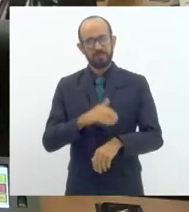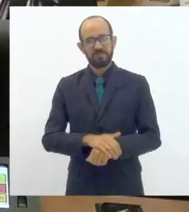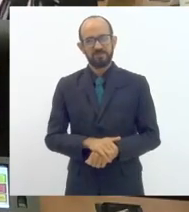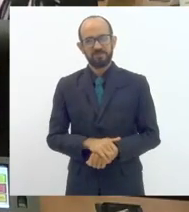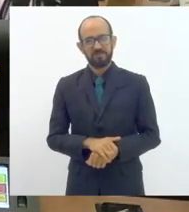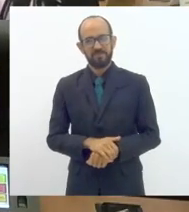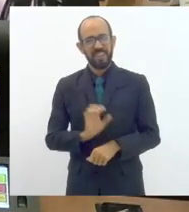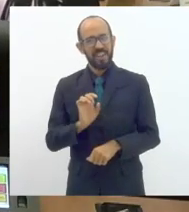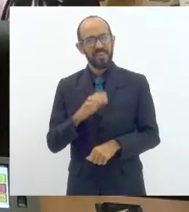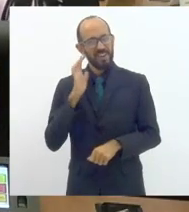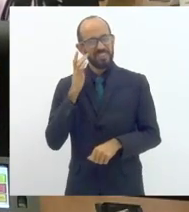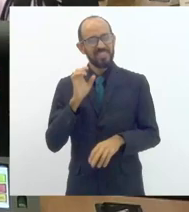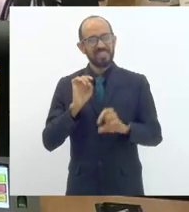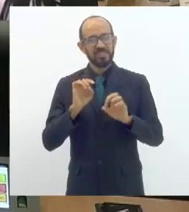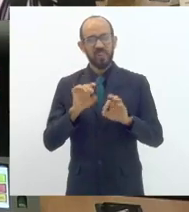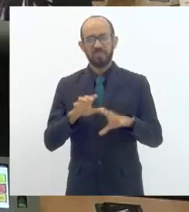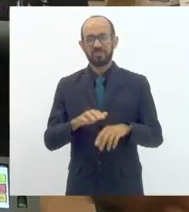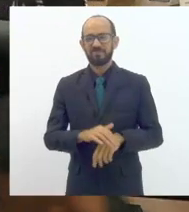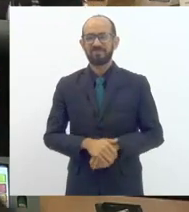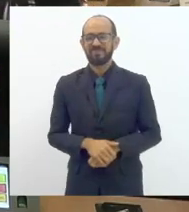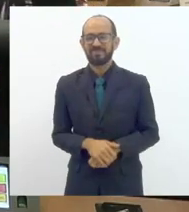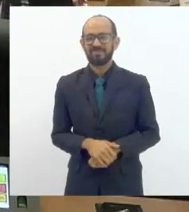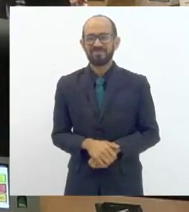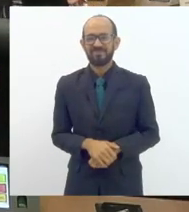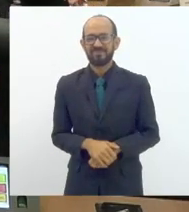Acho que era só isso que eu tinha pra falar.